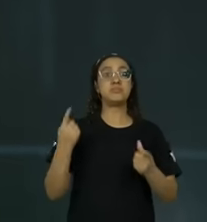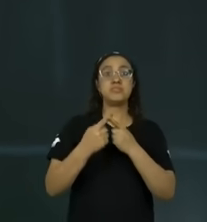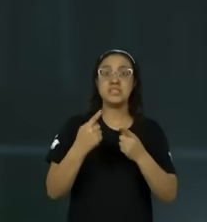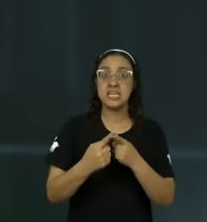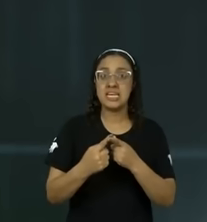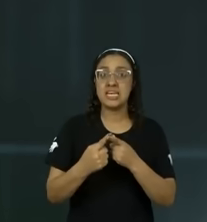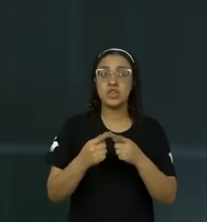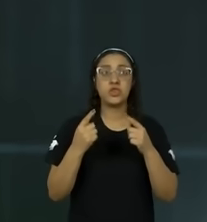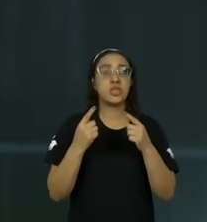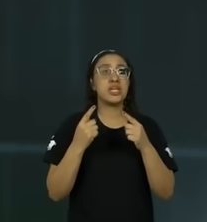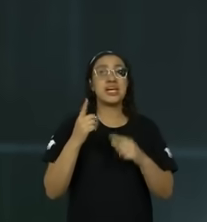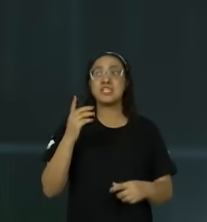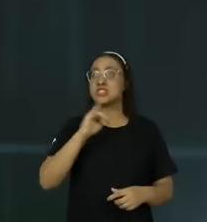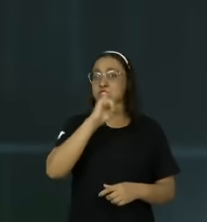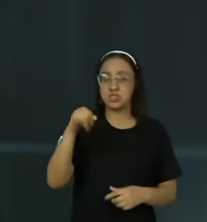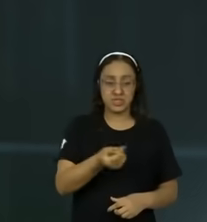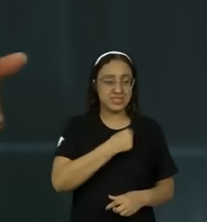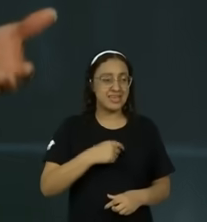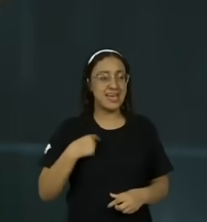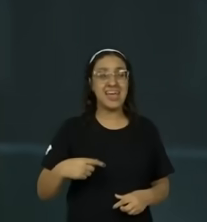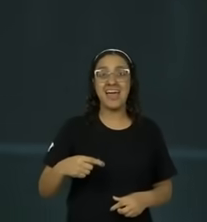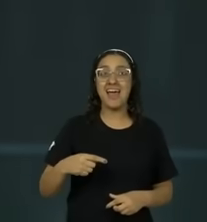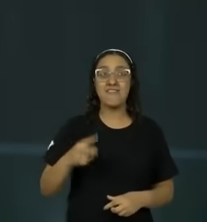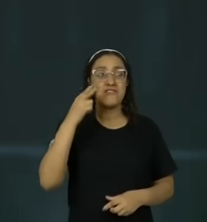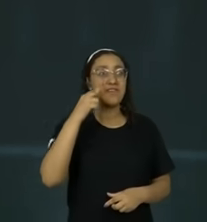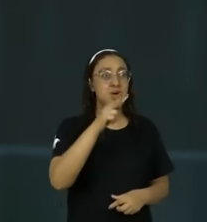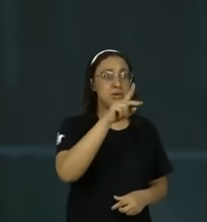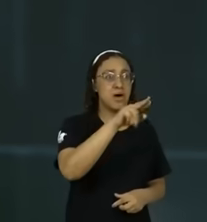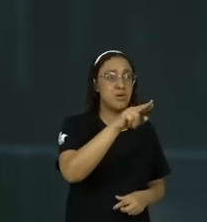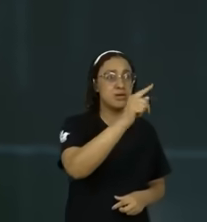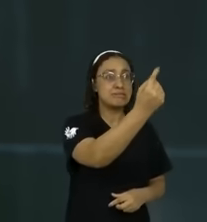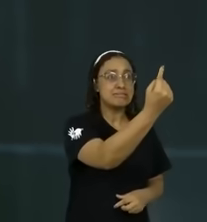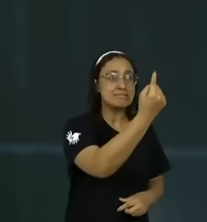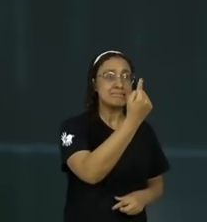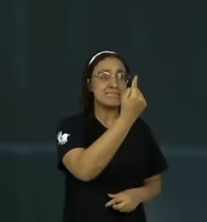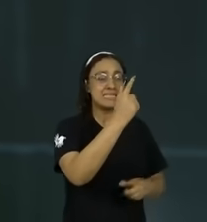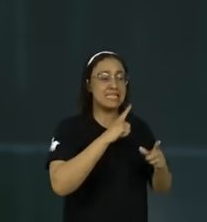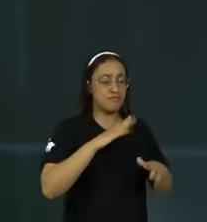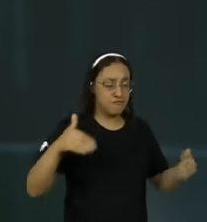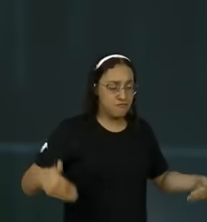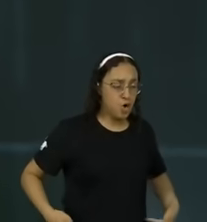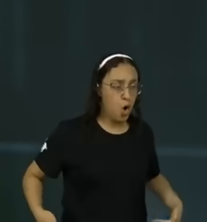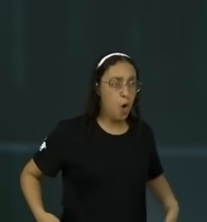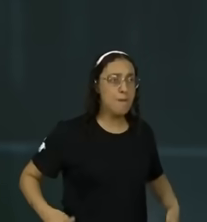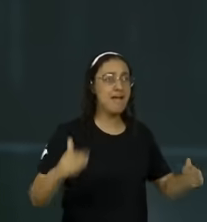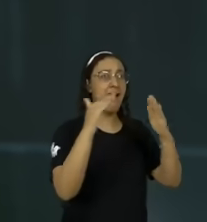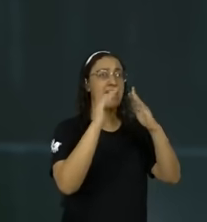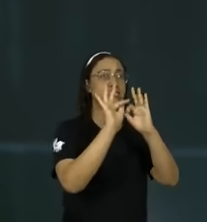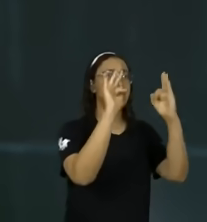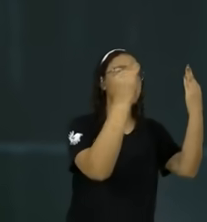o porquê de todo aquele sofrimento. Ele entendeu que aquele sonho que Deus plantou no coração dele lá quando ele era jovem, esse